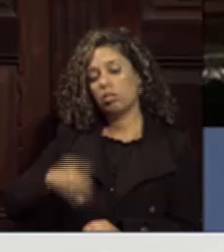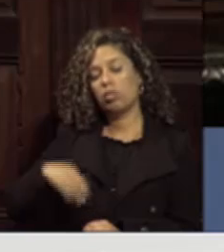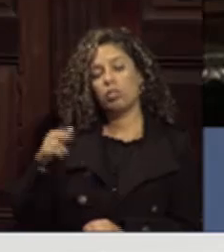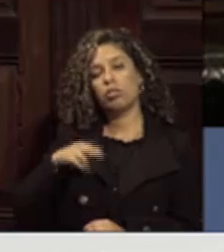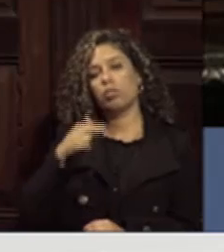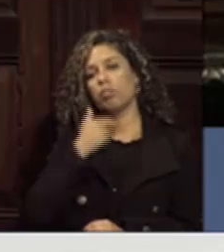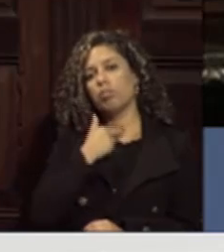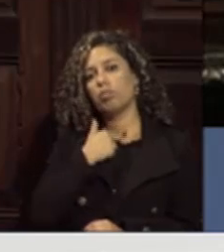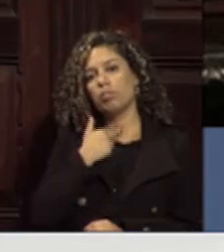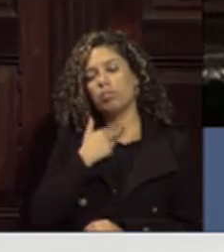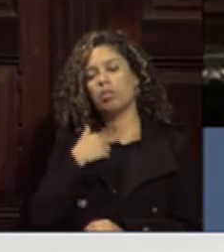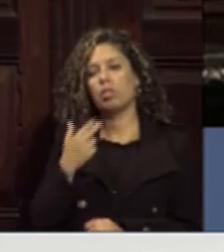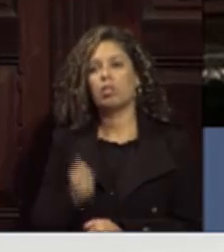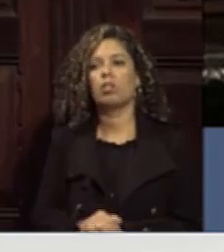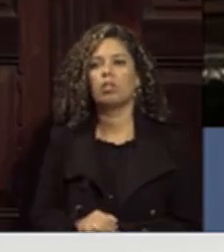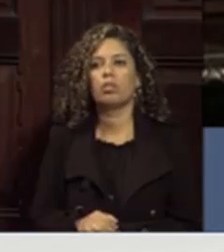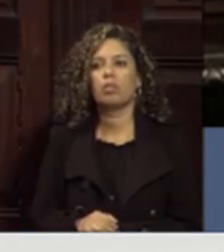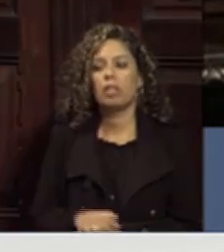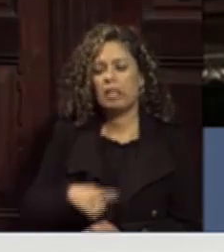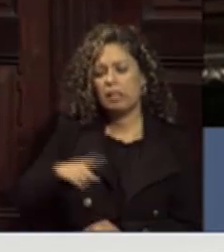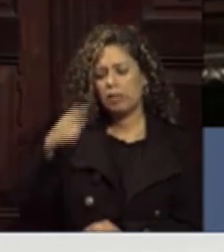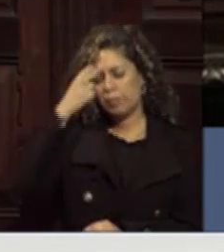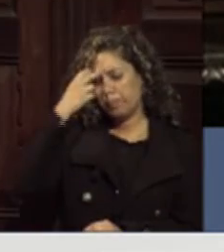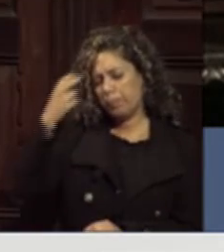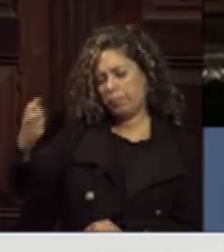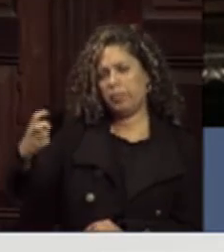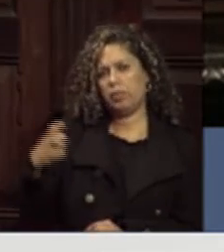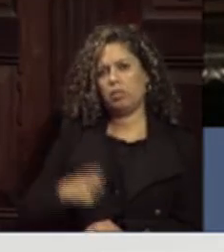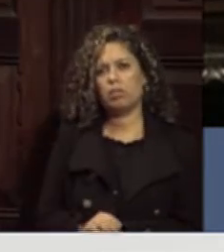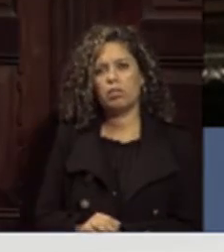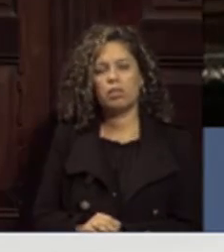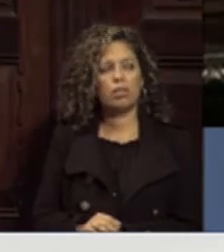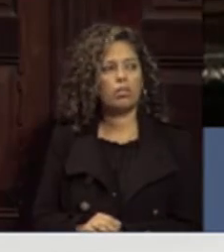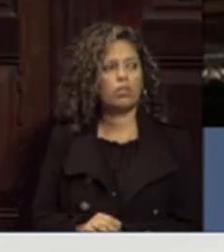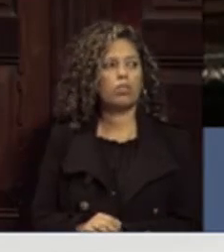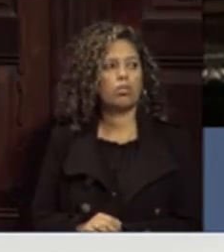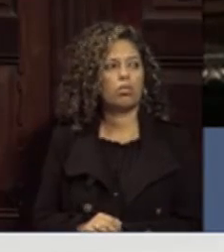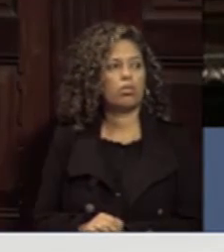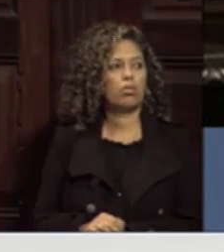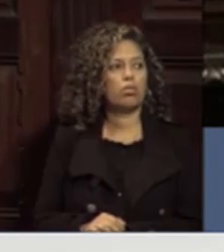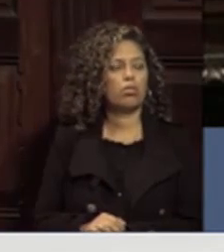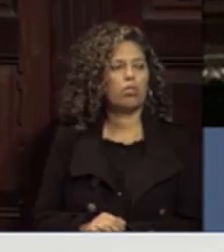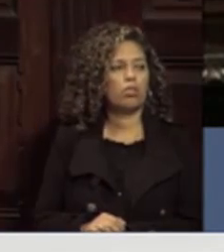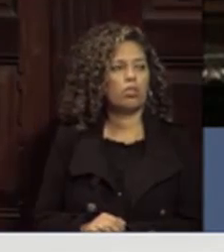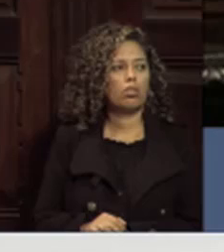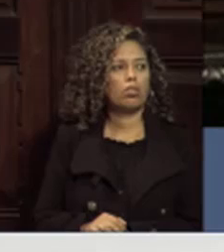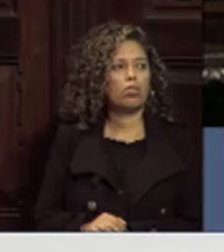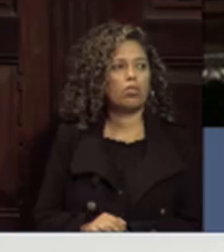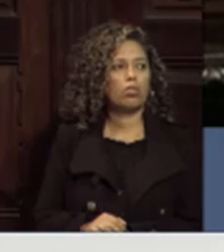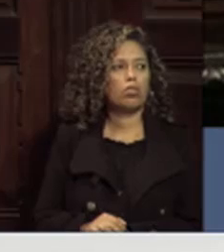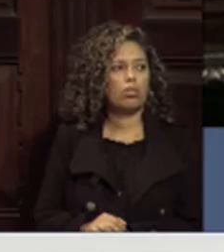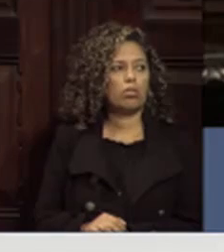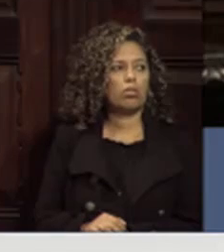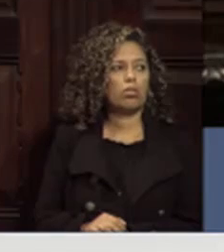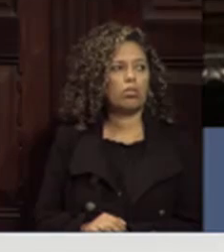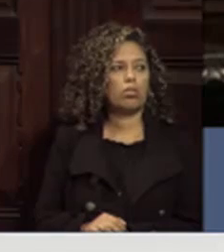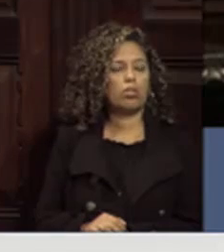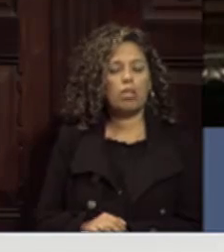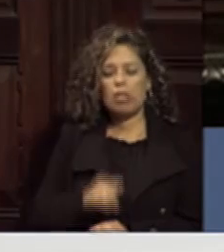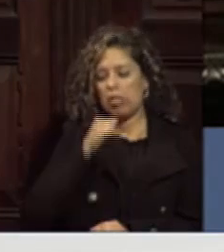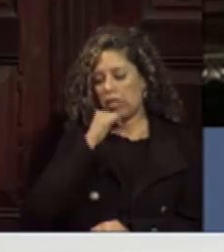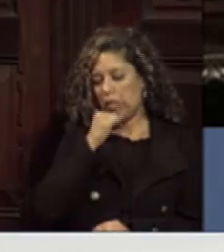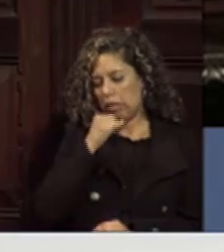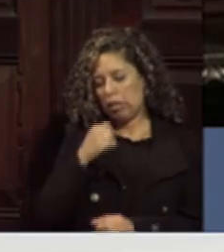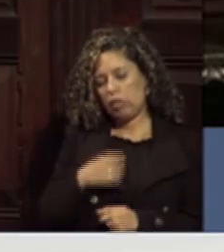com expertise, com inteligência, com pessoal capacitado. Nunca foram procurados pela FAETEC,